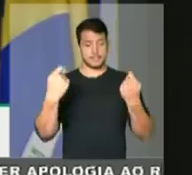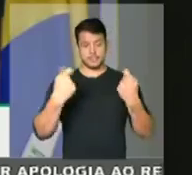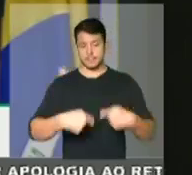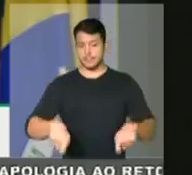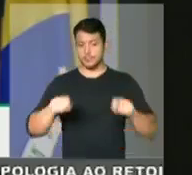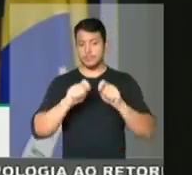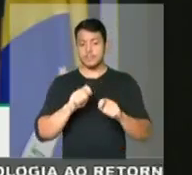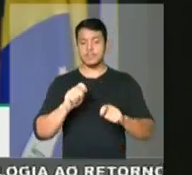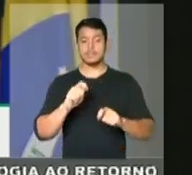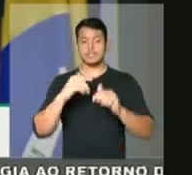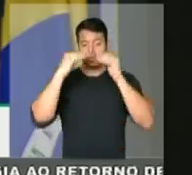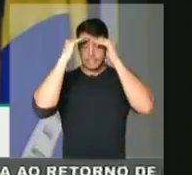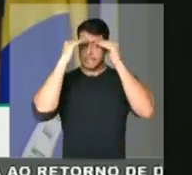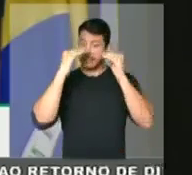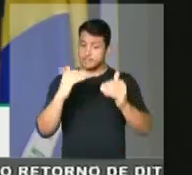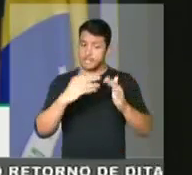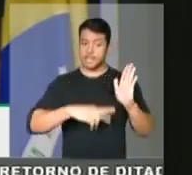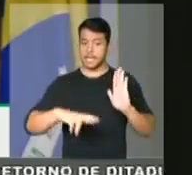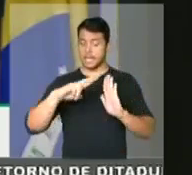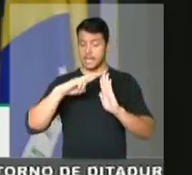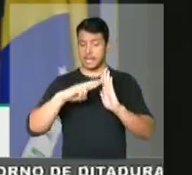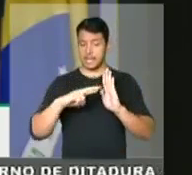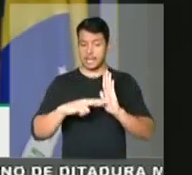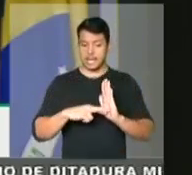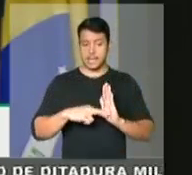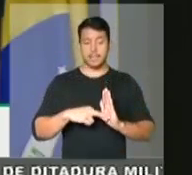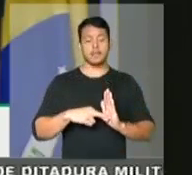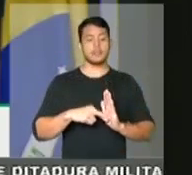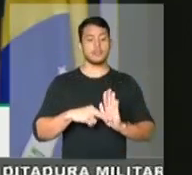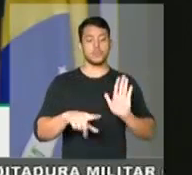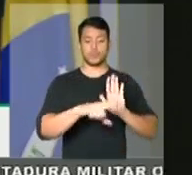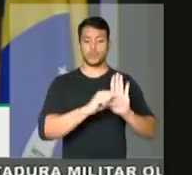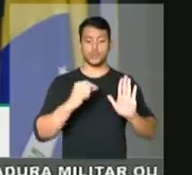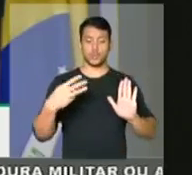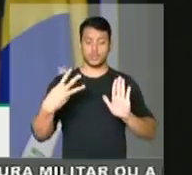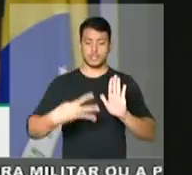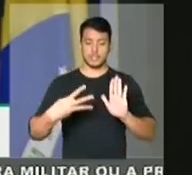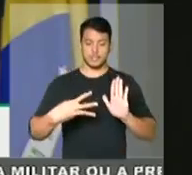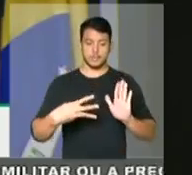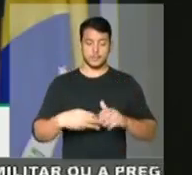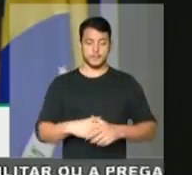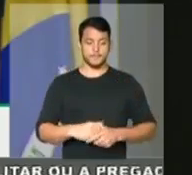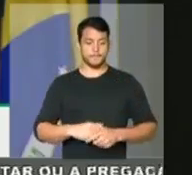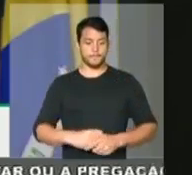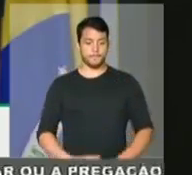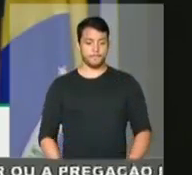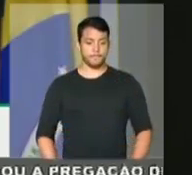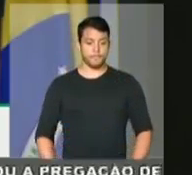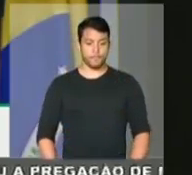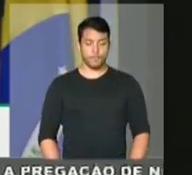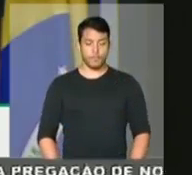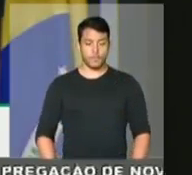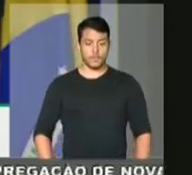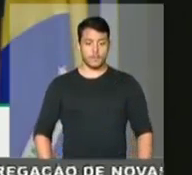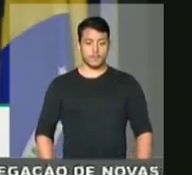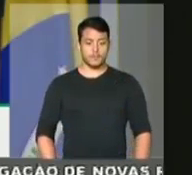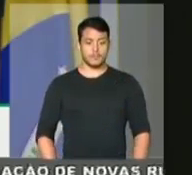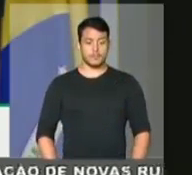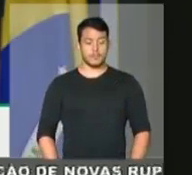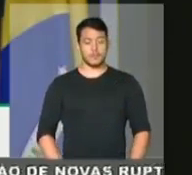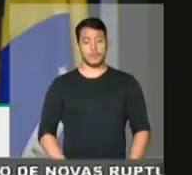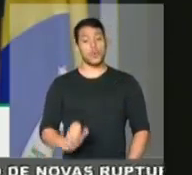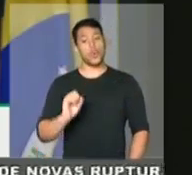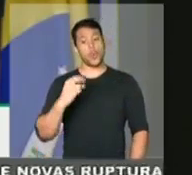dispensadas da observância da exigência prevista no inciso 3º do caput deste artigo, salvo ato devidamente fundamentado